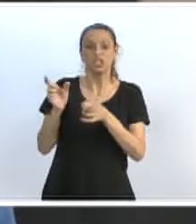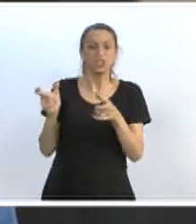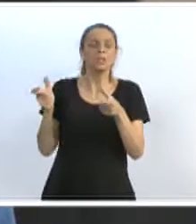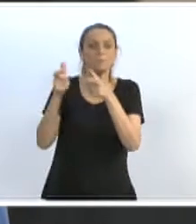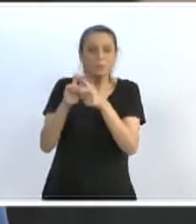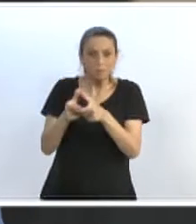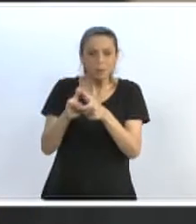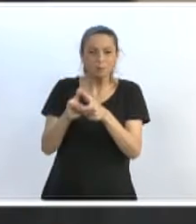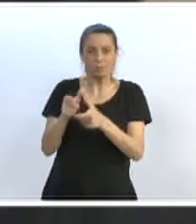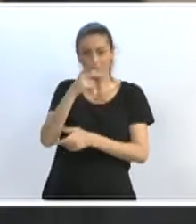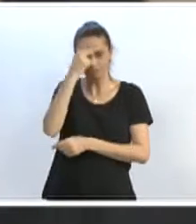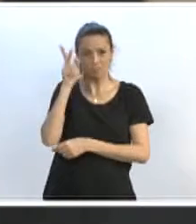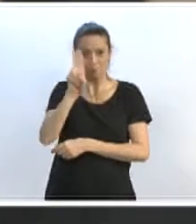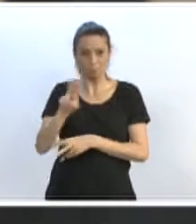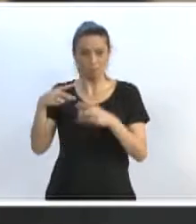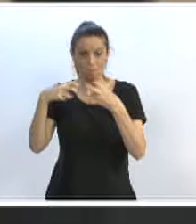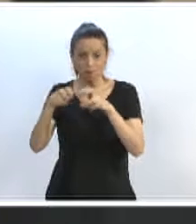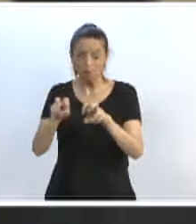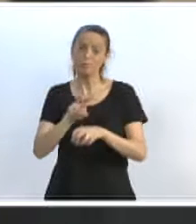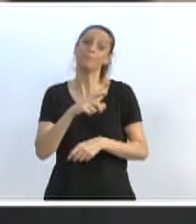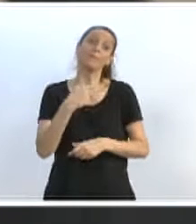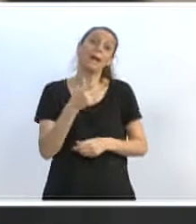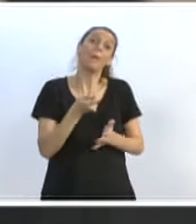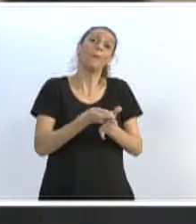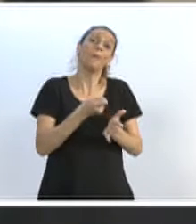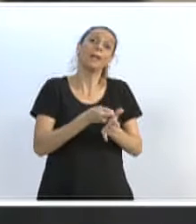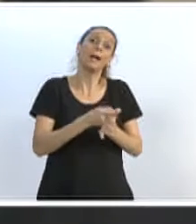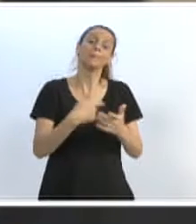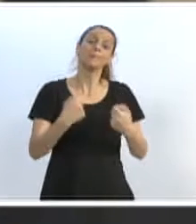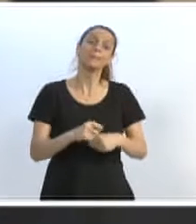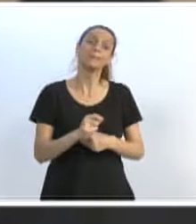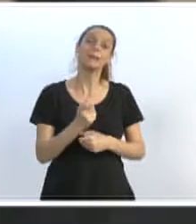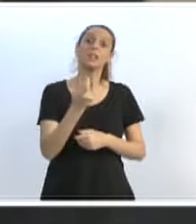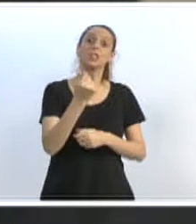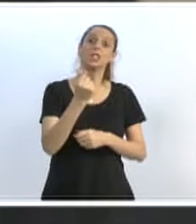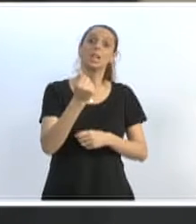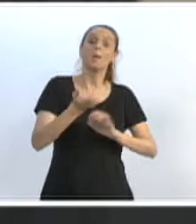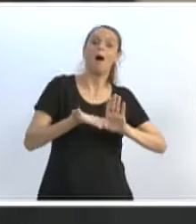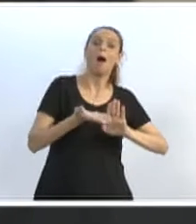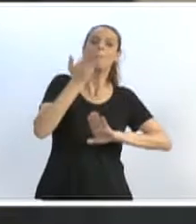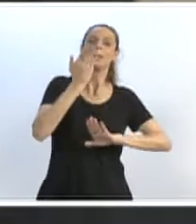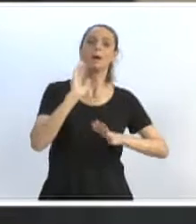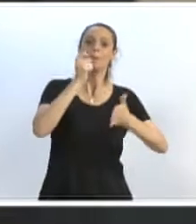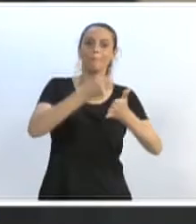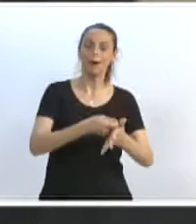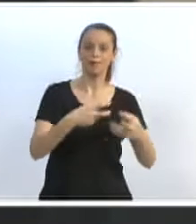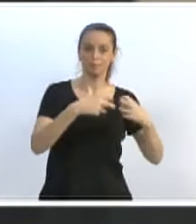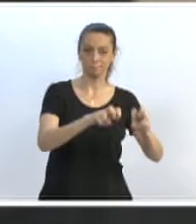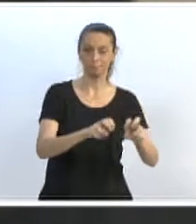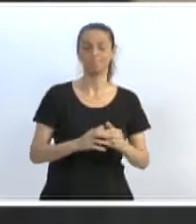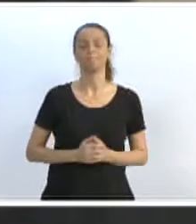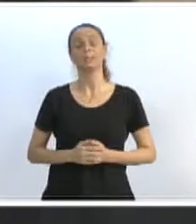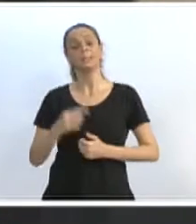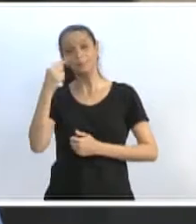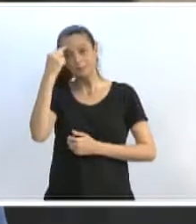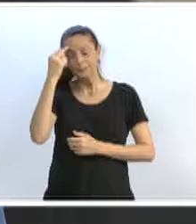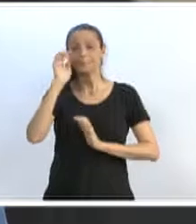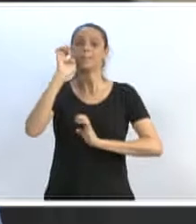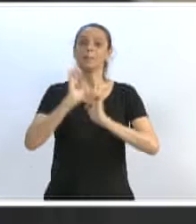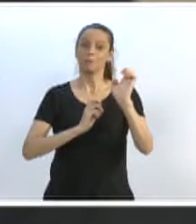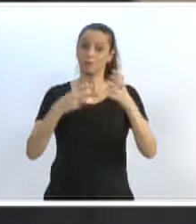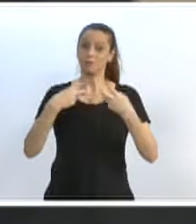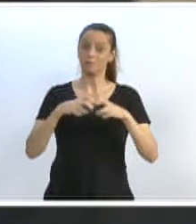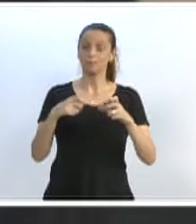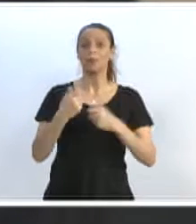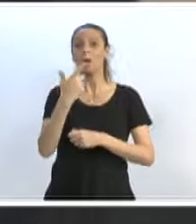da passagem de ônibus. Então, é inevitável. Das duas coisas, ou eles vão fechar de um jeito para garantir financeiramente a empresa, e com isso quem